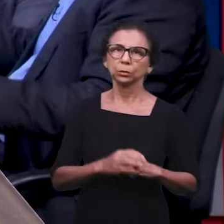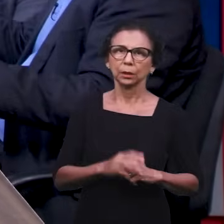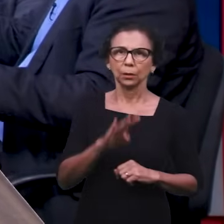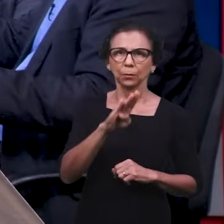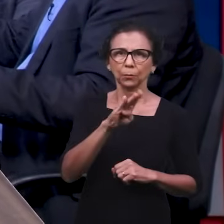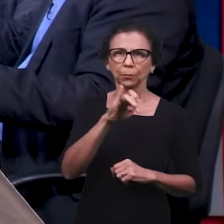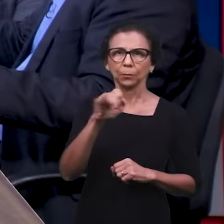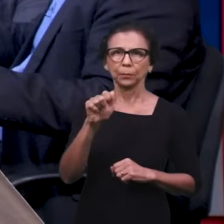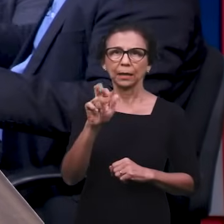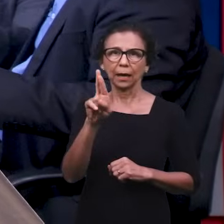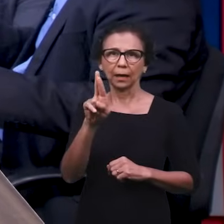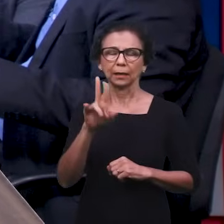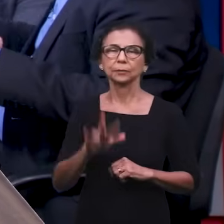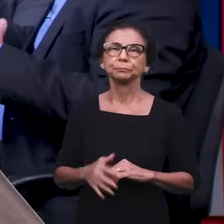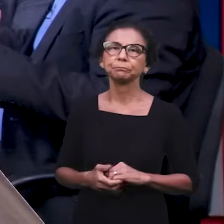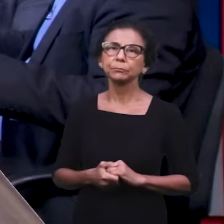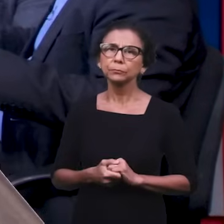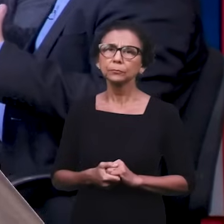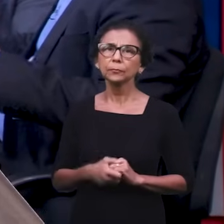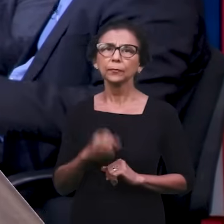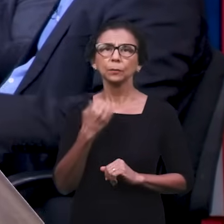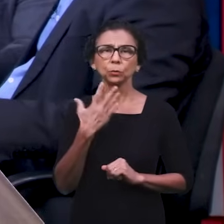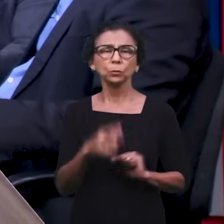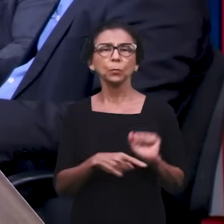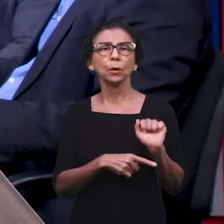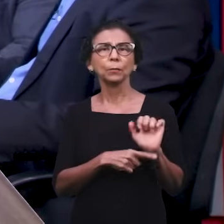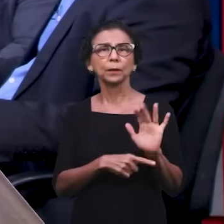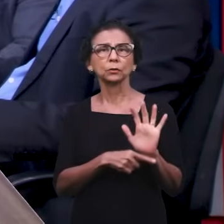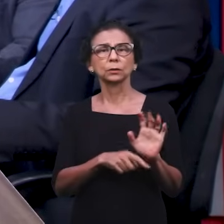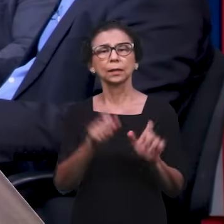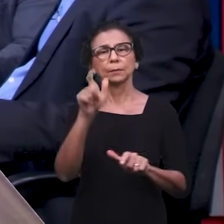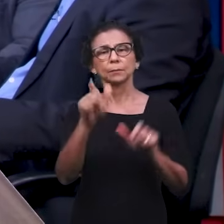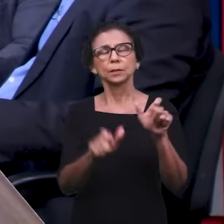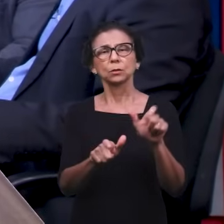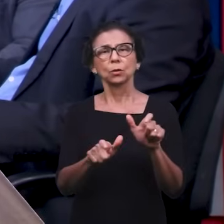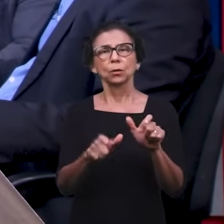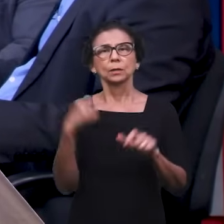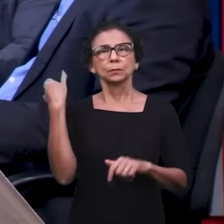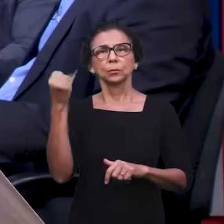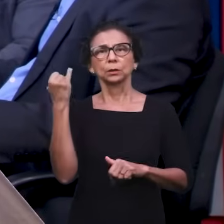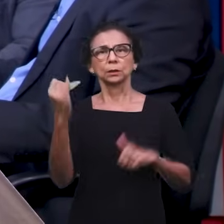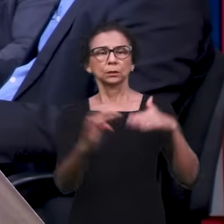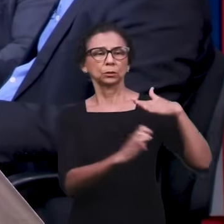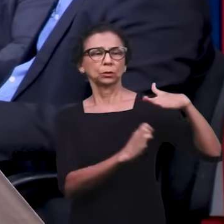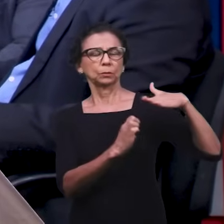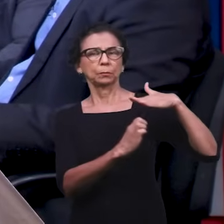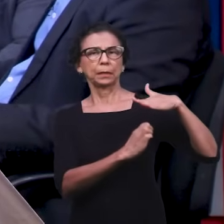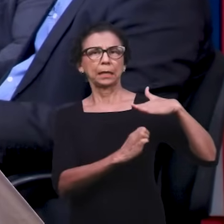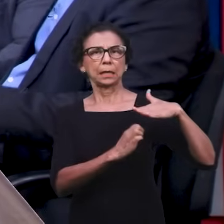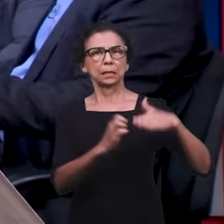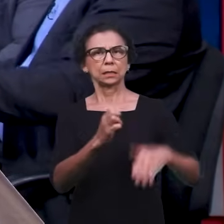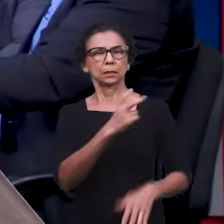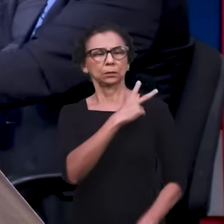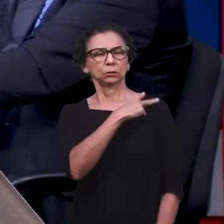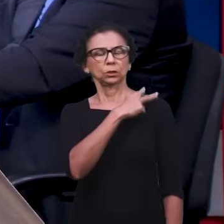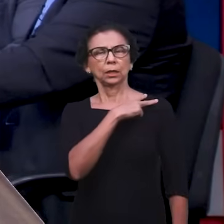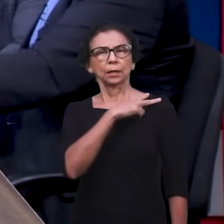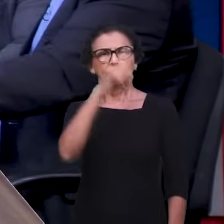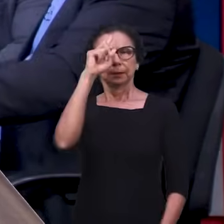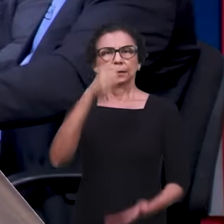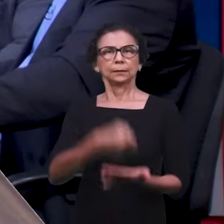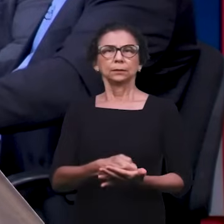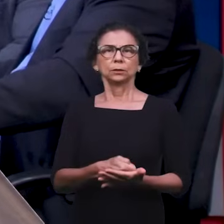para ajudar aos gestores de uma grande empresa, por exemplo, tomar decisões. Mas veja, há